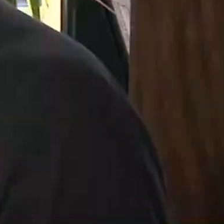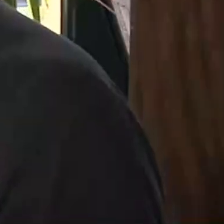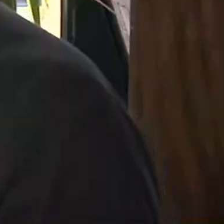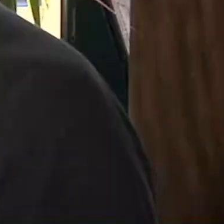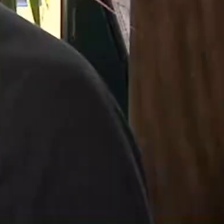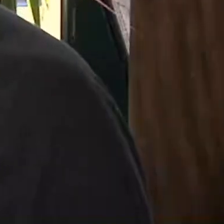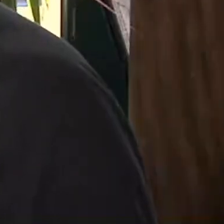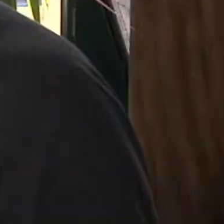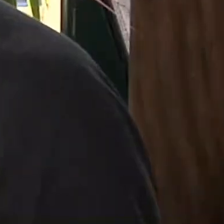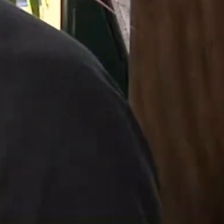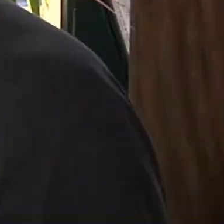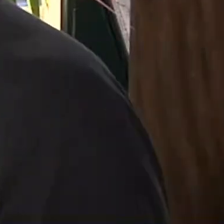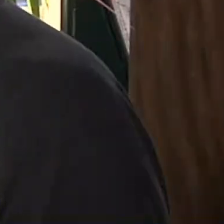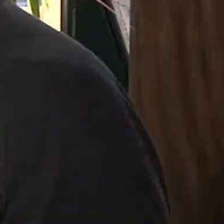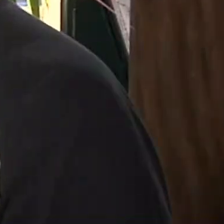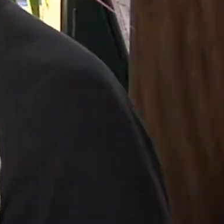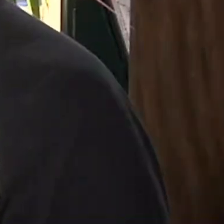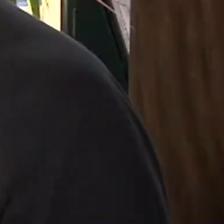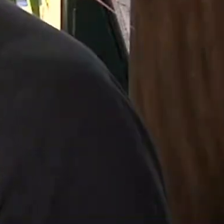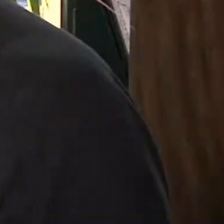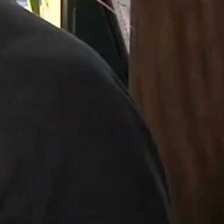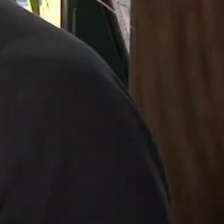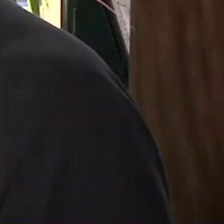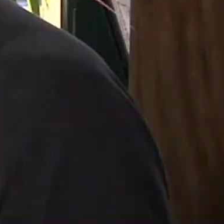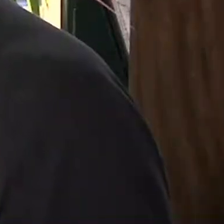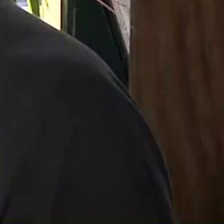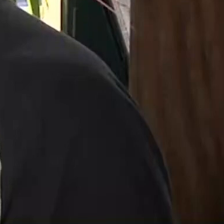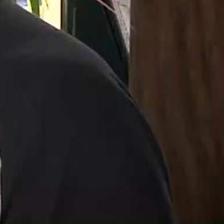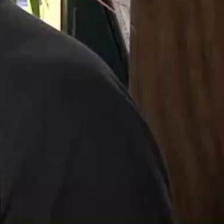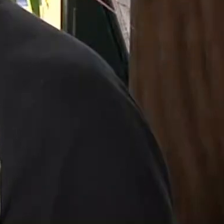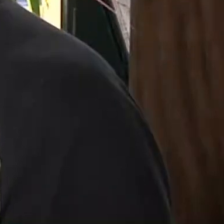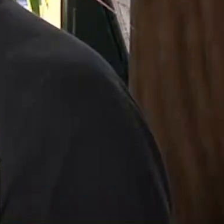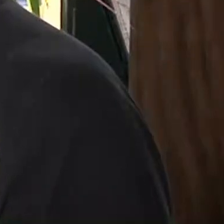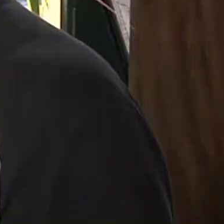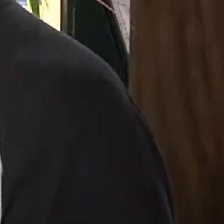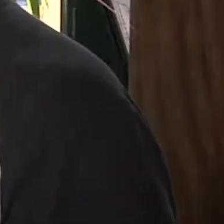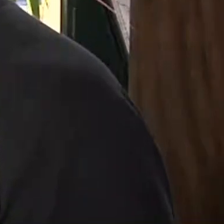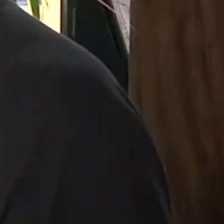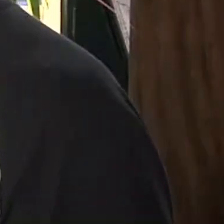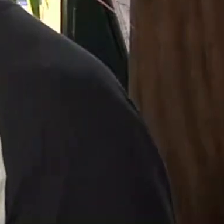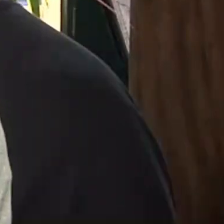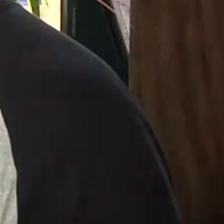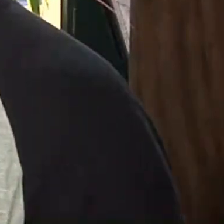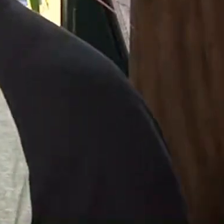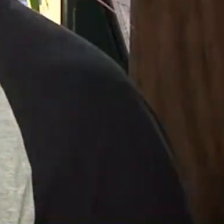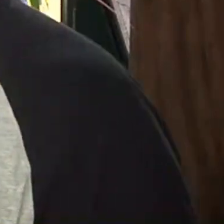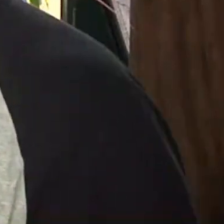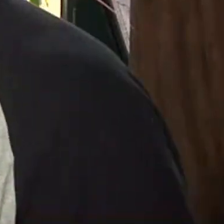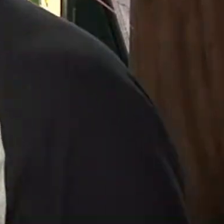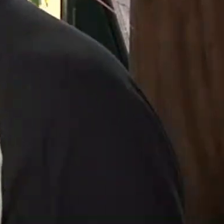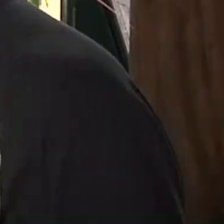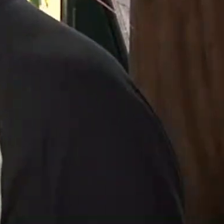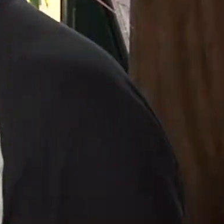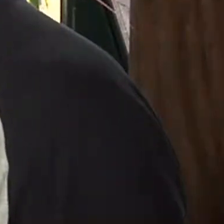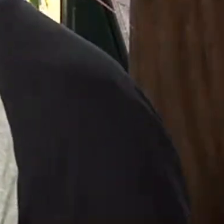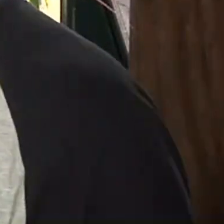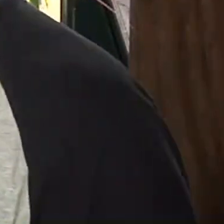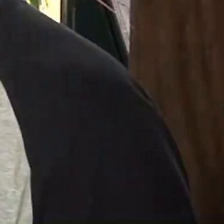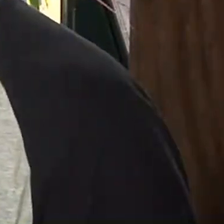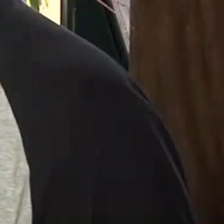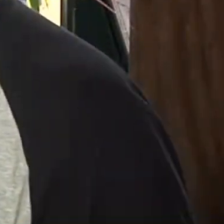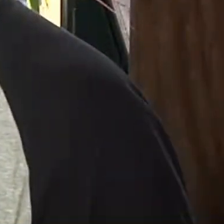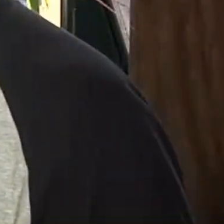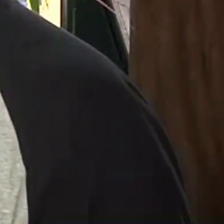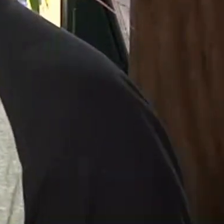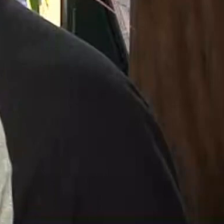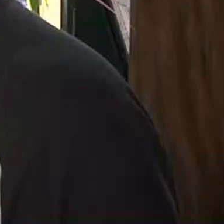É saber que eu tenho na minha vida, na minha mão, um ser em formação, que depende muito do que